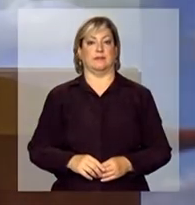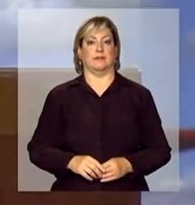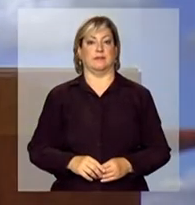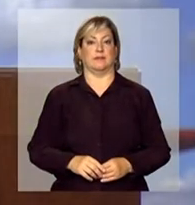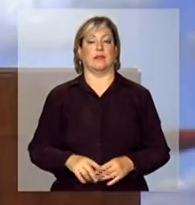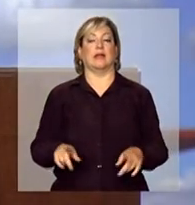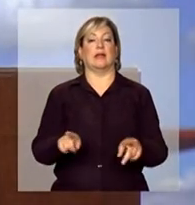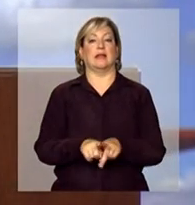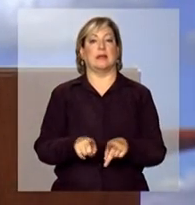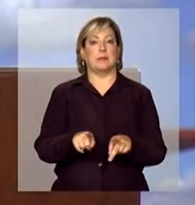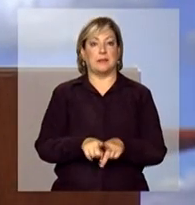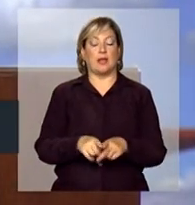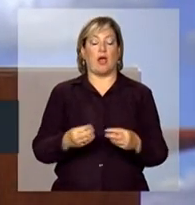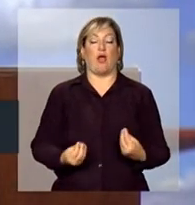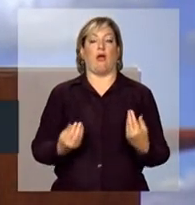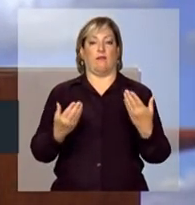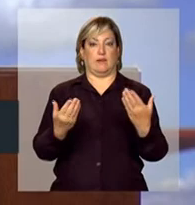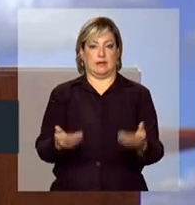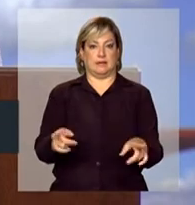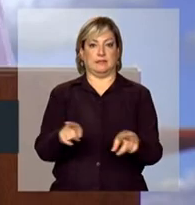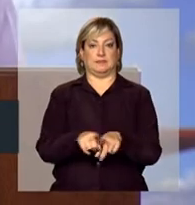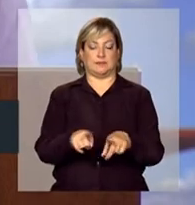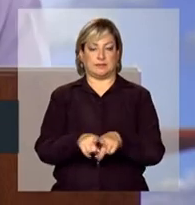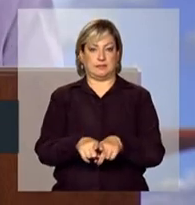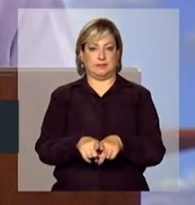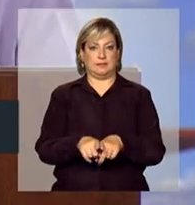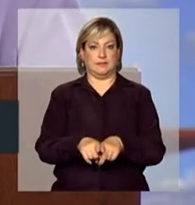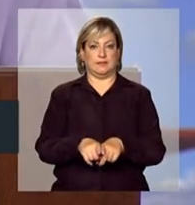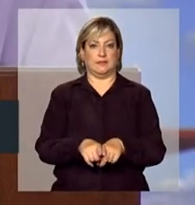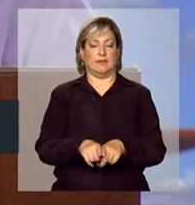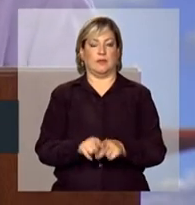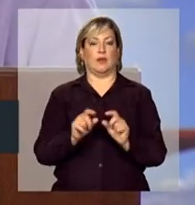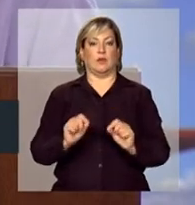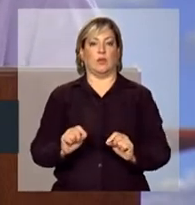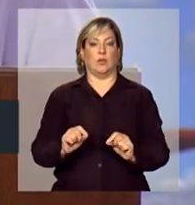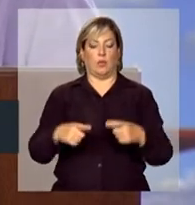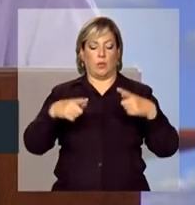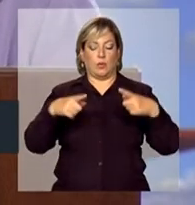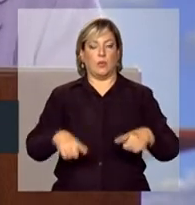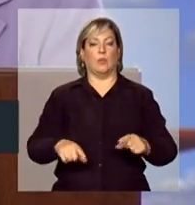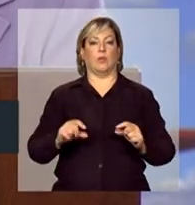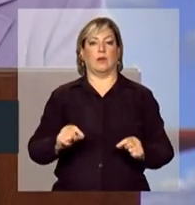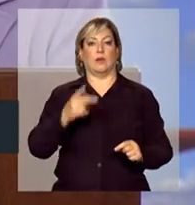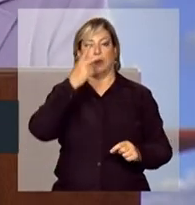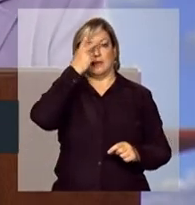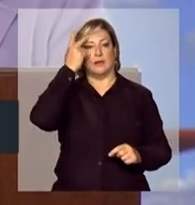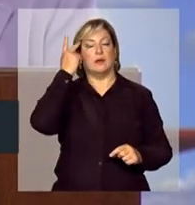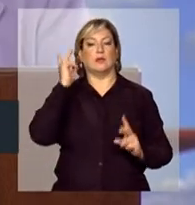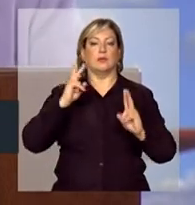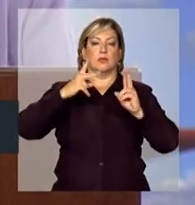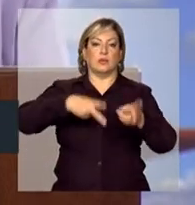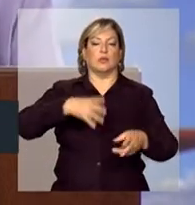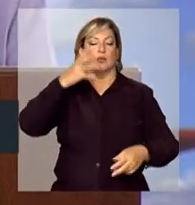disso oferece ofereceremos também alojamentos de passagem e esses alojamentos